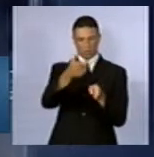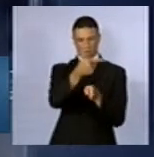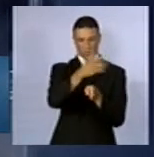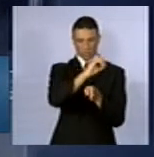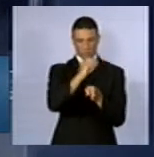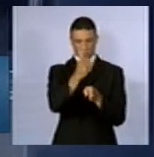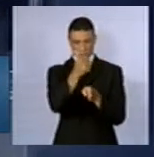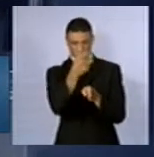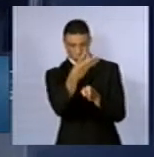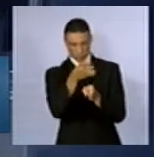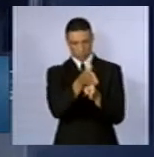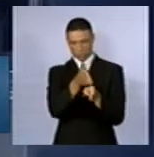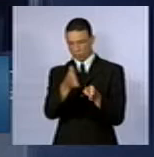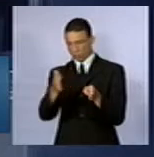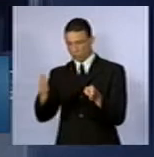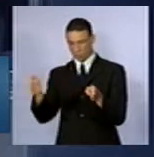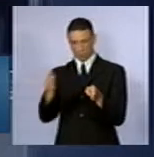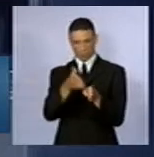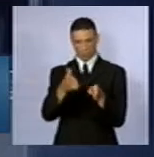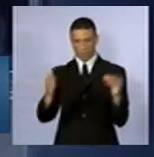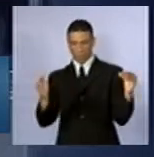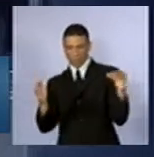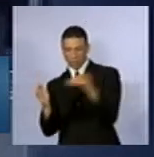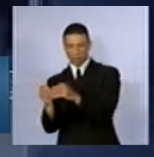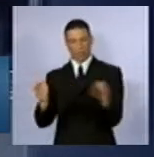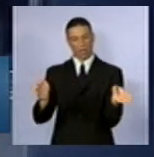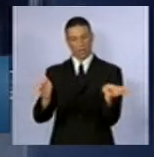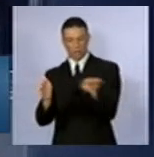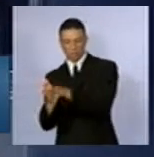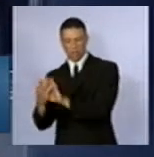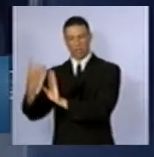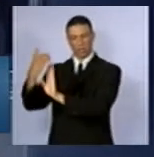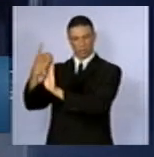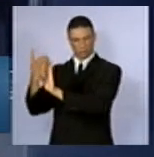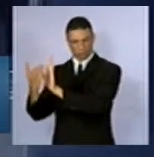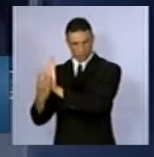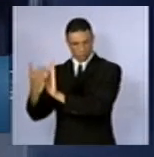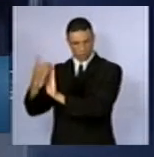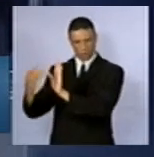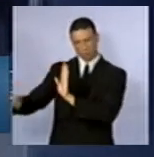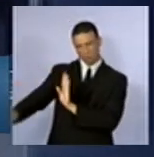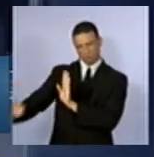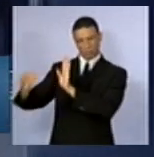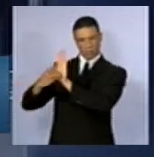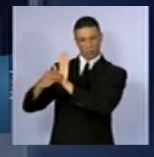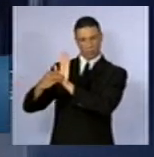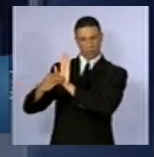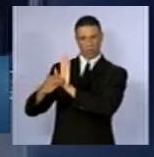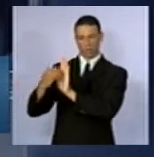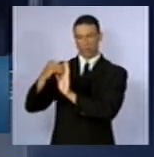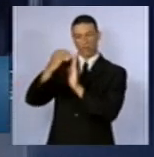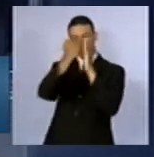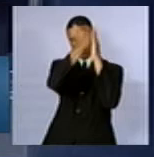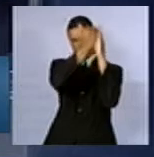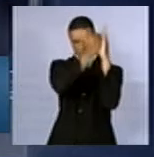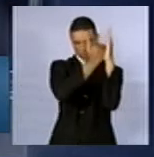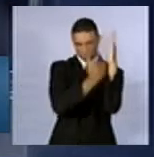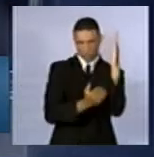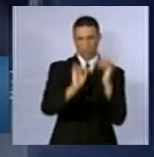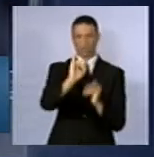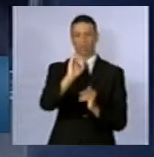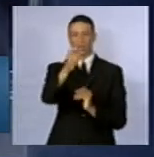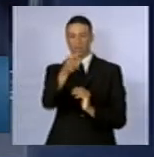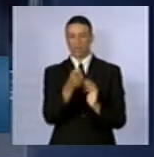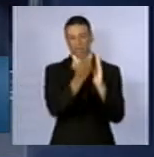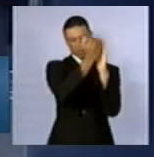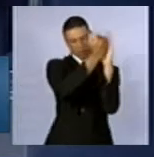após até o impacto do Decreto que faz a revisão das concessões que permitiu o decréscimo na tarifa